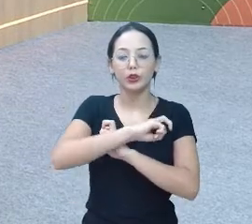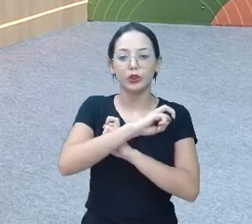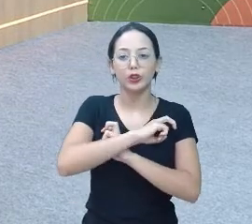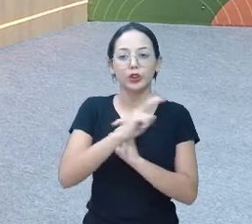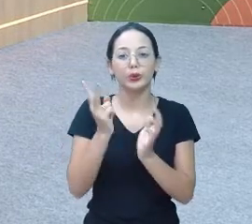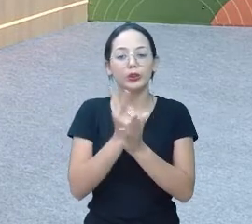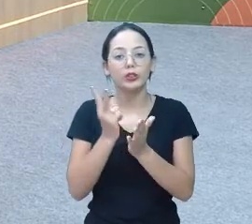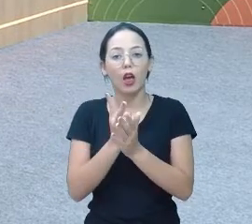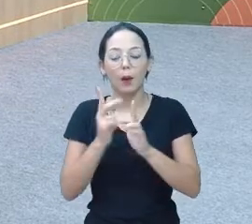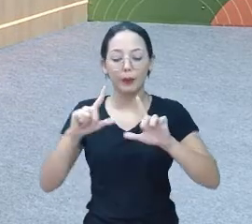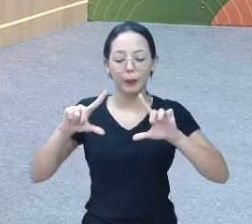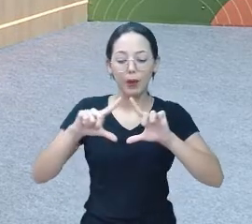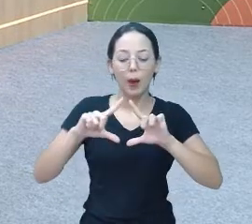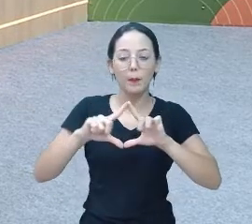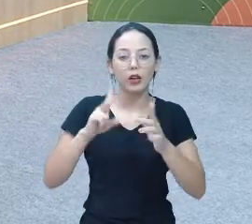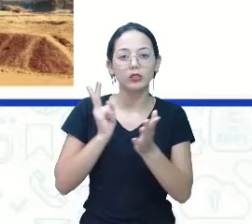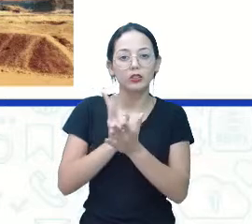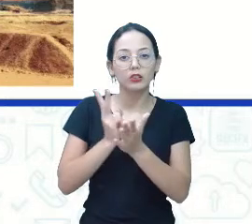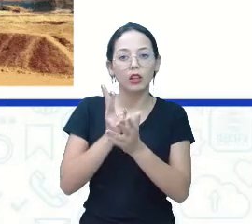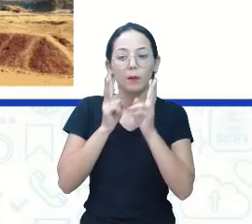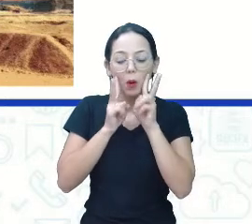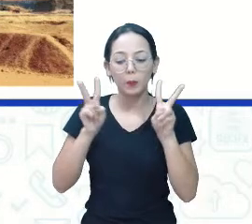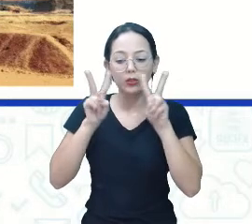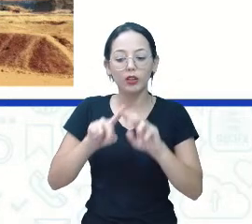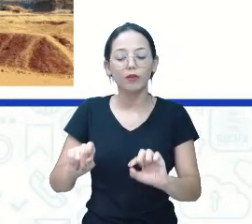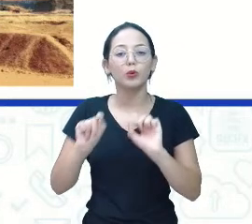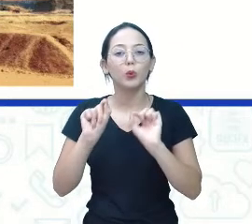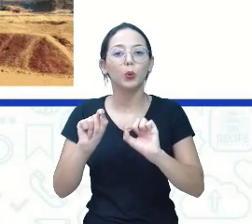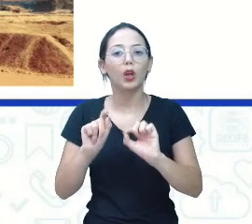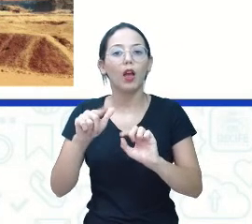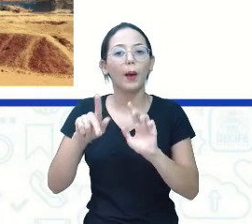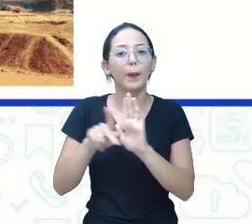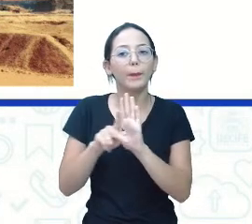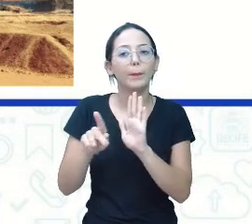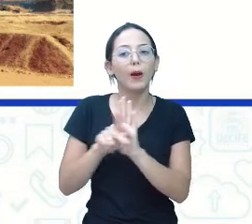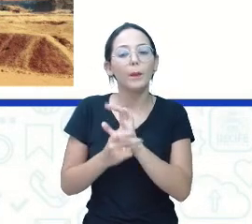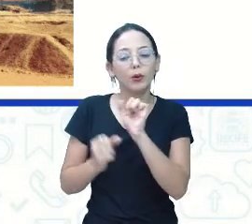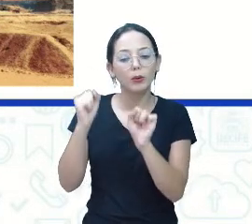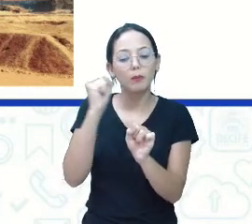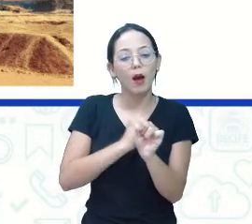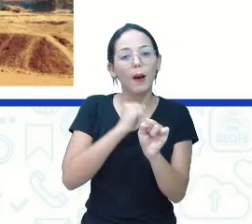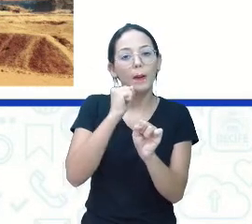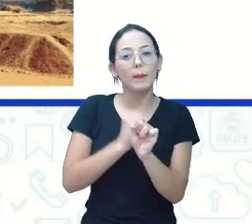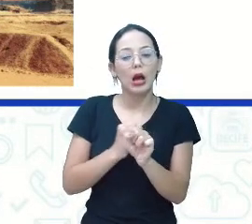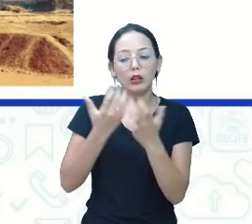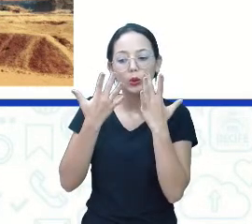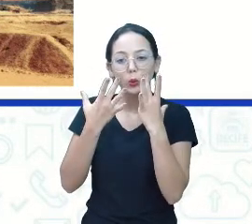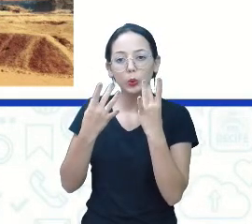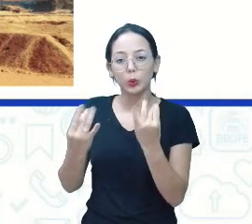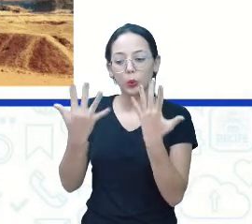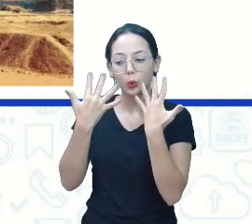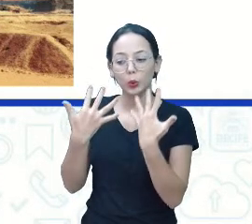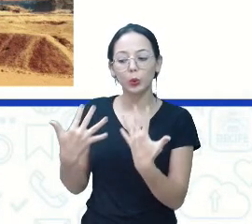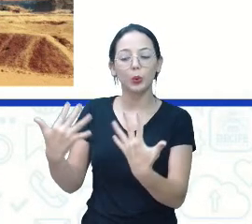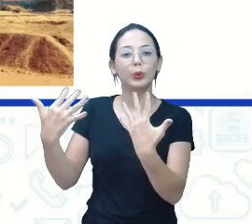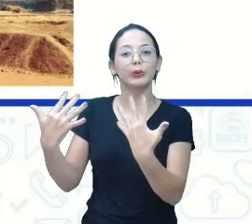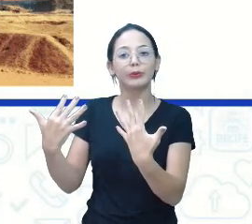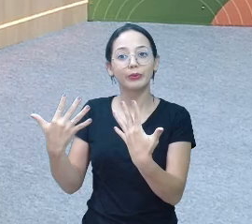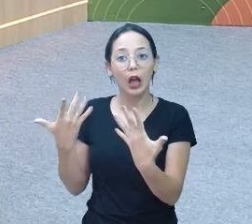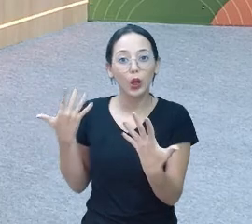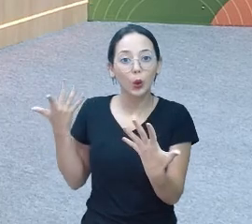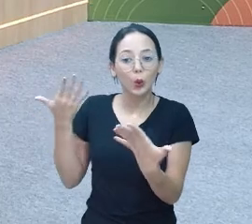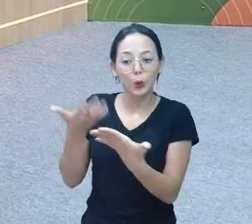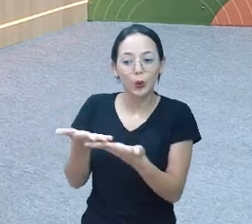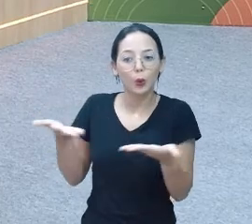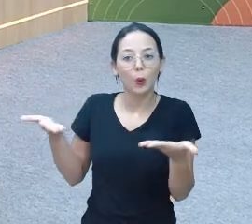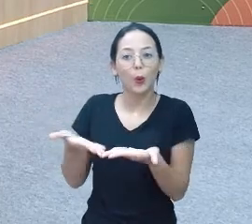associação com as pirâmides e observe que essas pirâmides aí, elas são construções que chamam a atenção da gente até hoje,